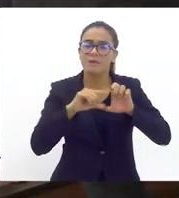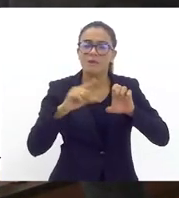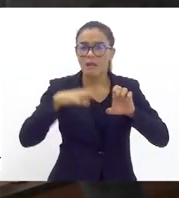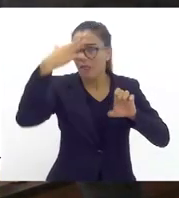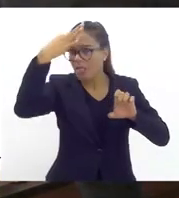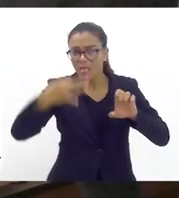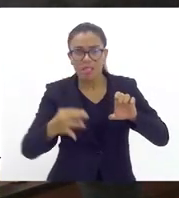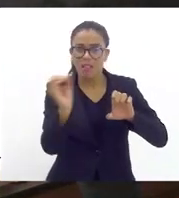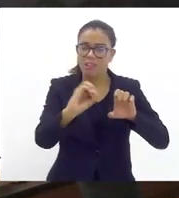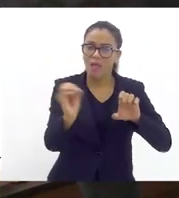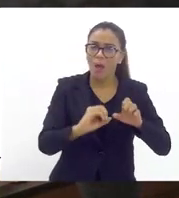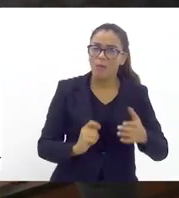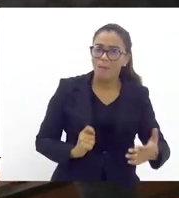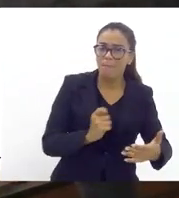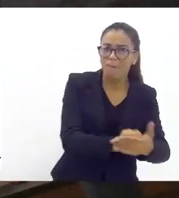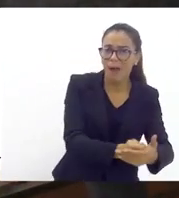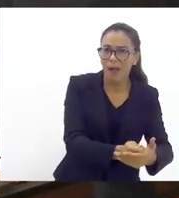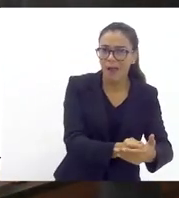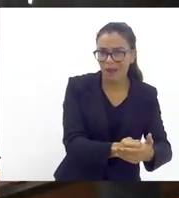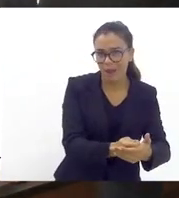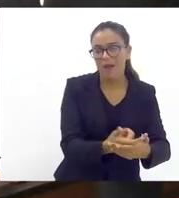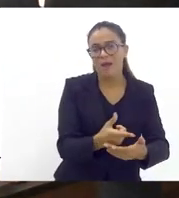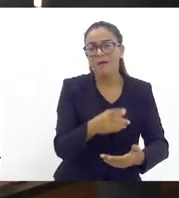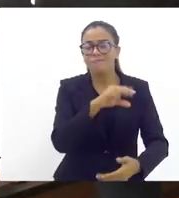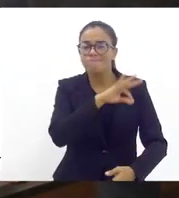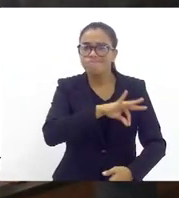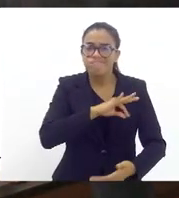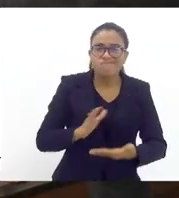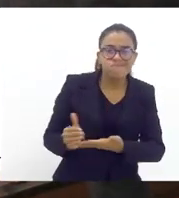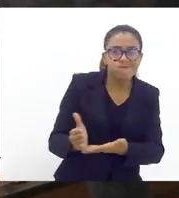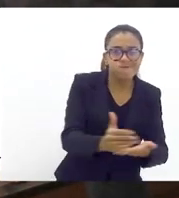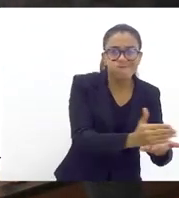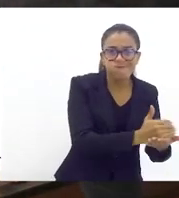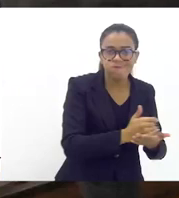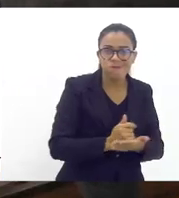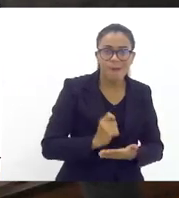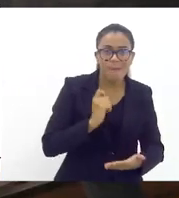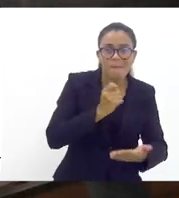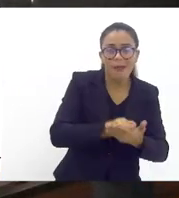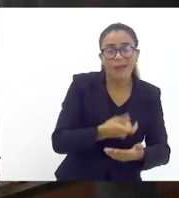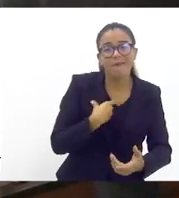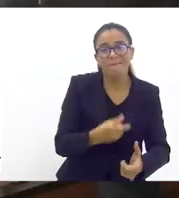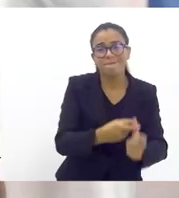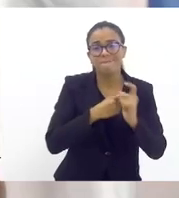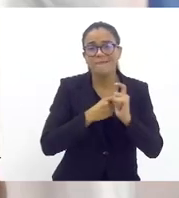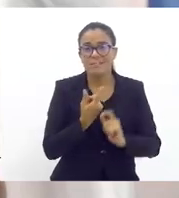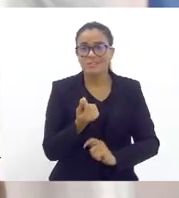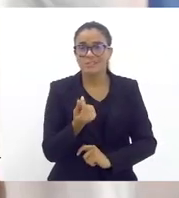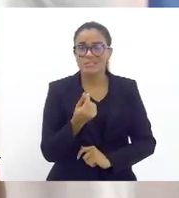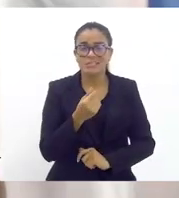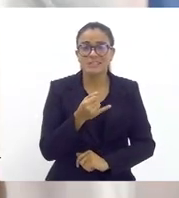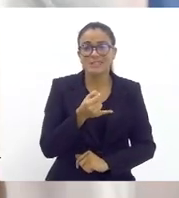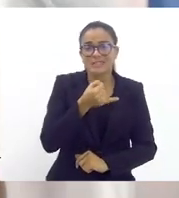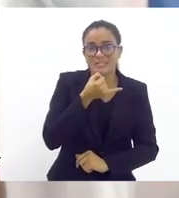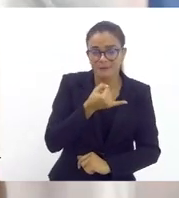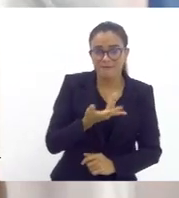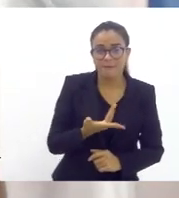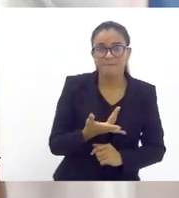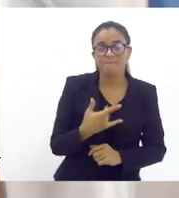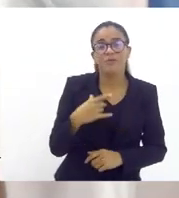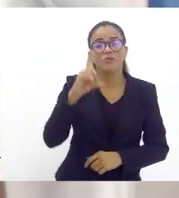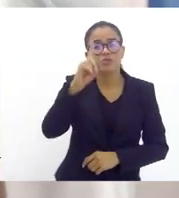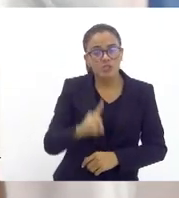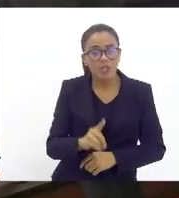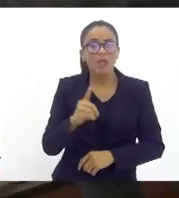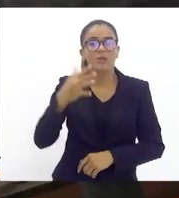a necessidade de pagar o seu tributo e muitas vezes acabam caindo na dívida ativa da União. Várias questões de relação dos direitos